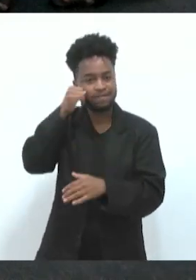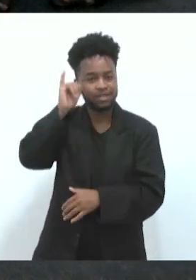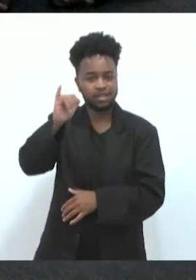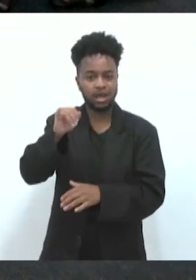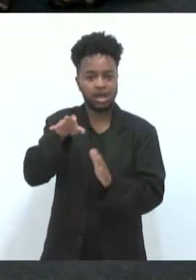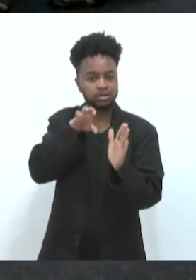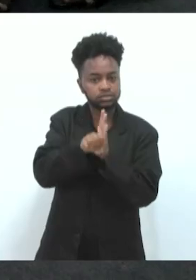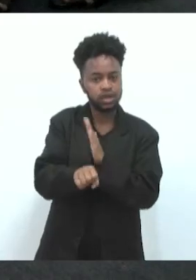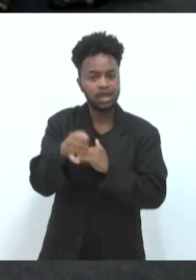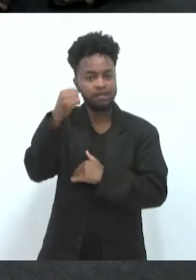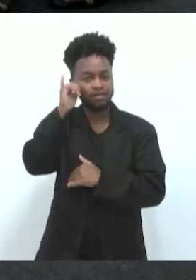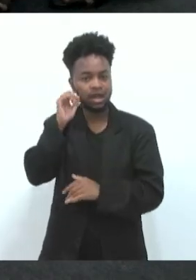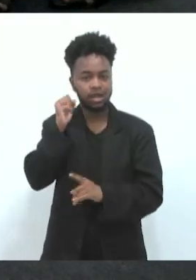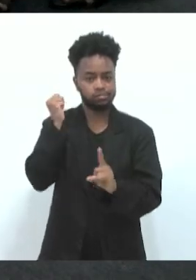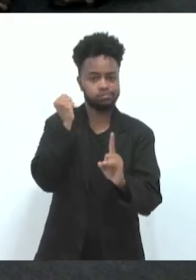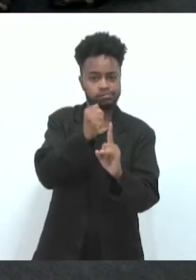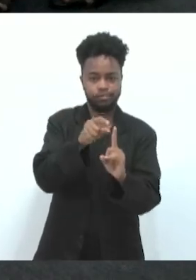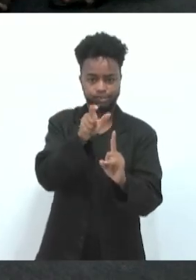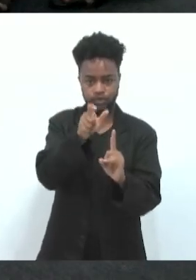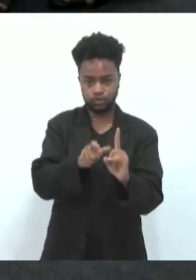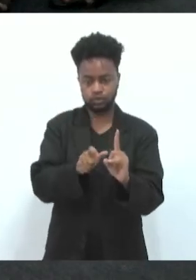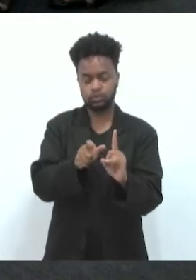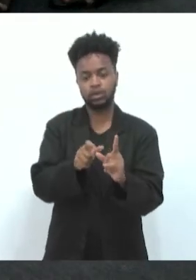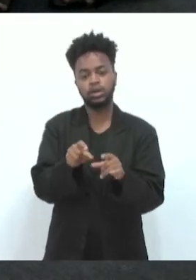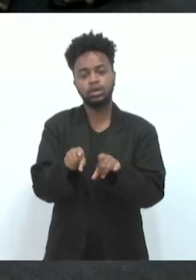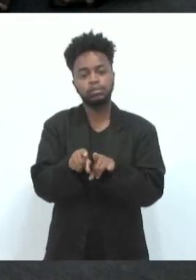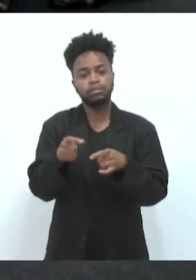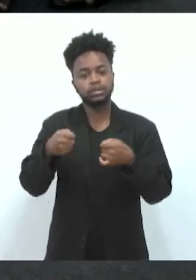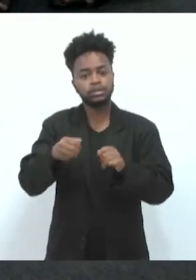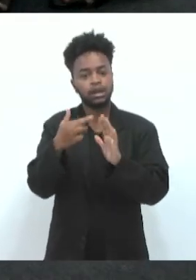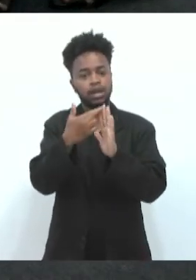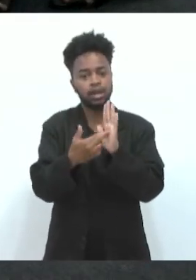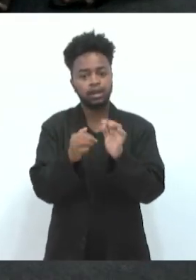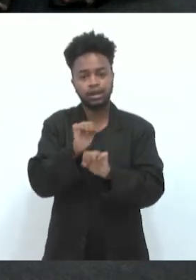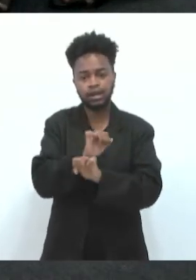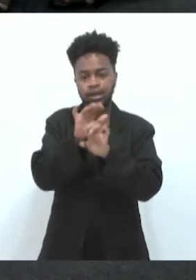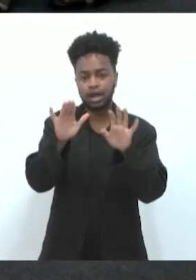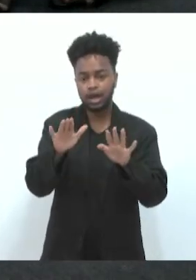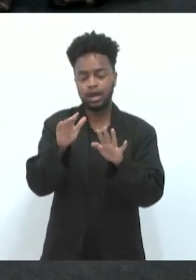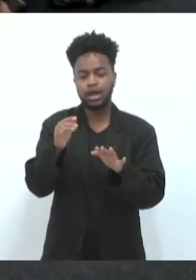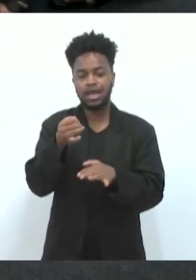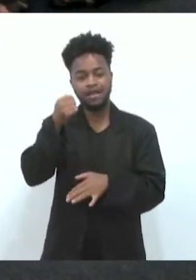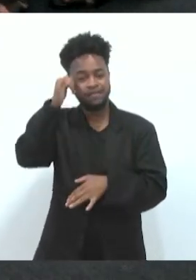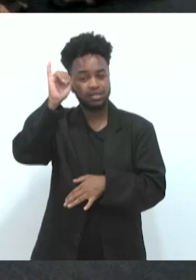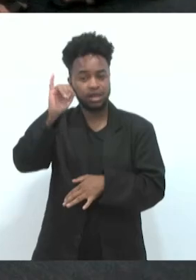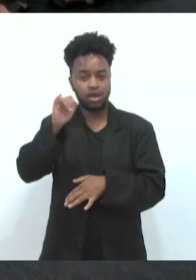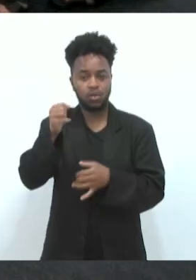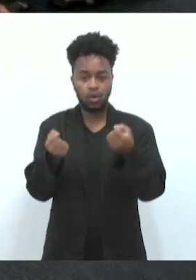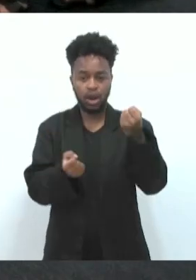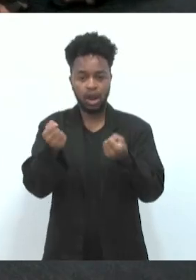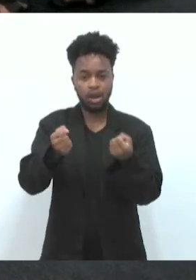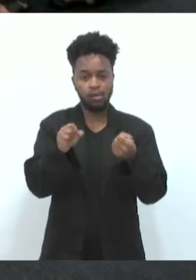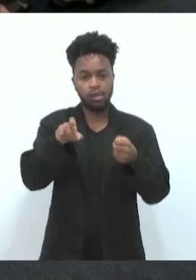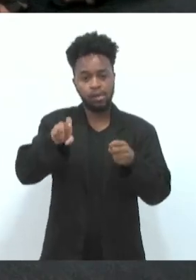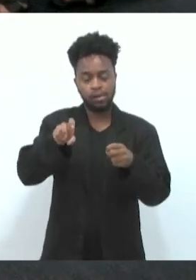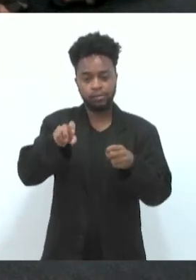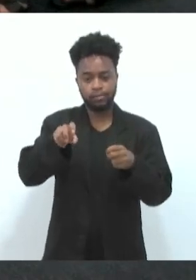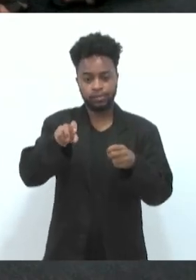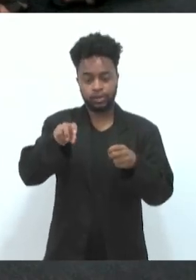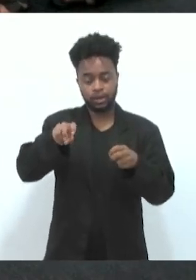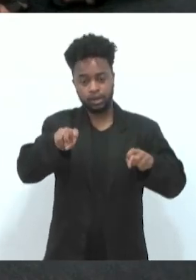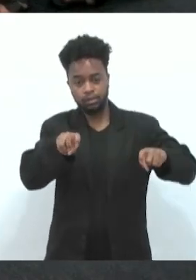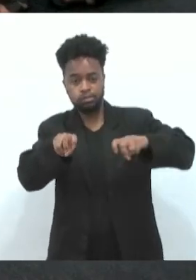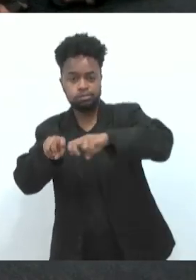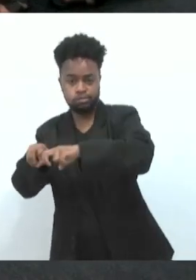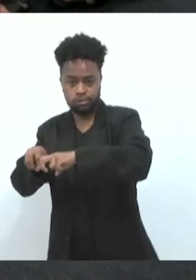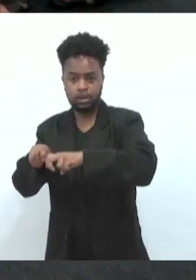ser assassinado, né, tem que ter uma regra clara para o carro não virar uma forma de até de atropelar o